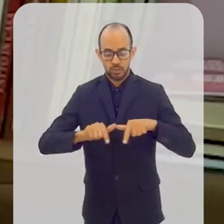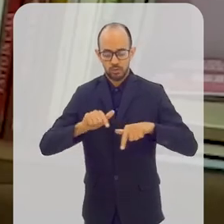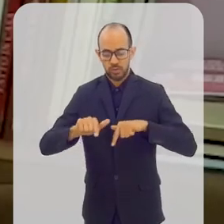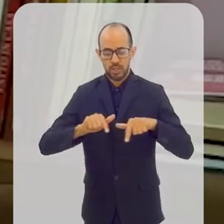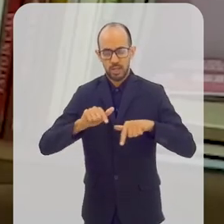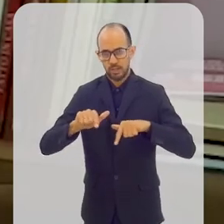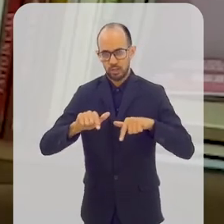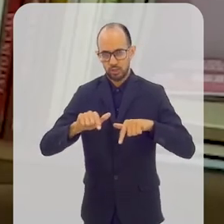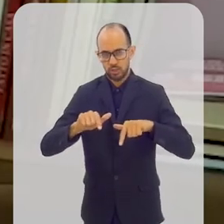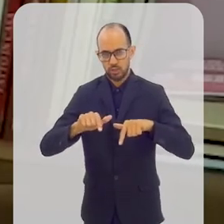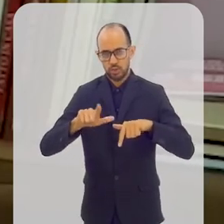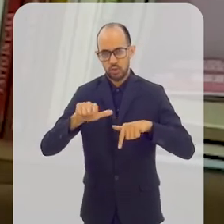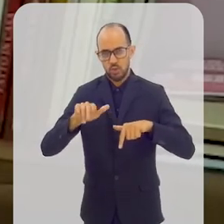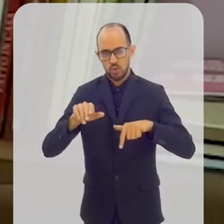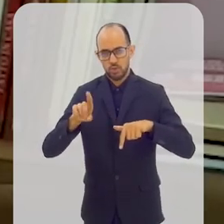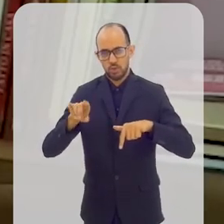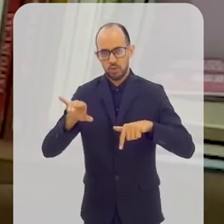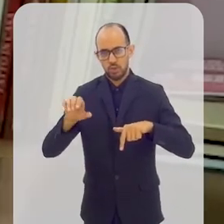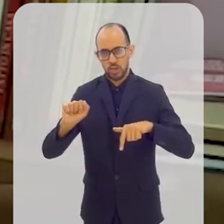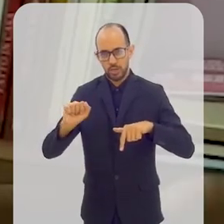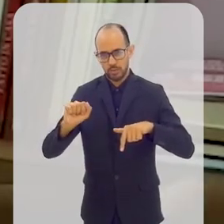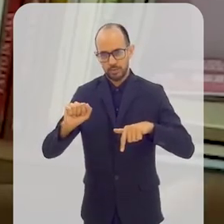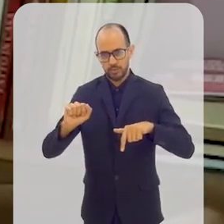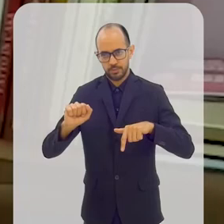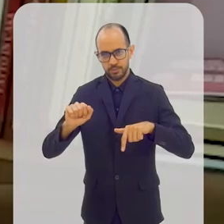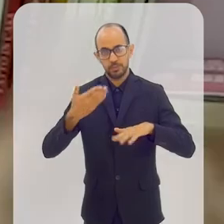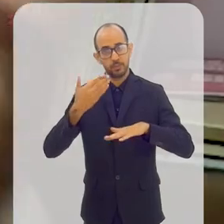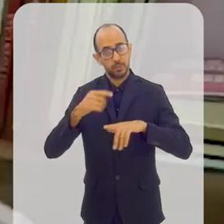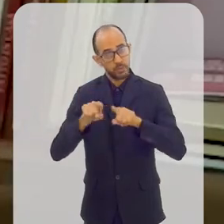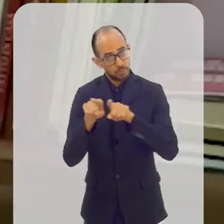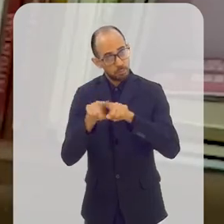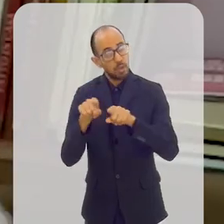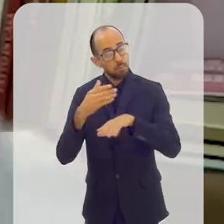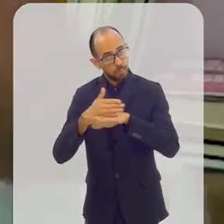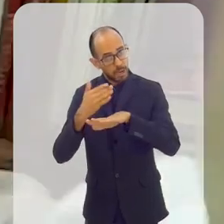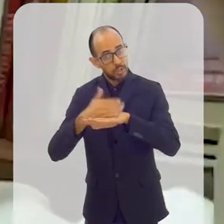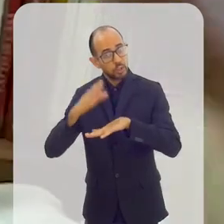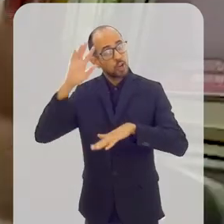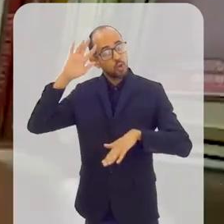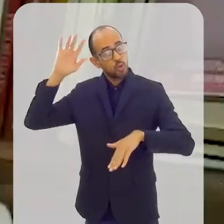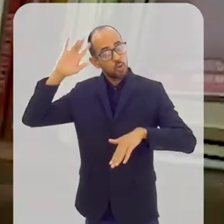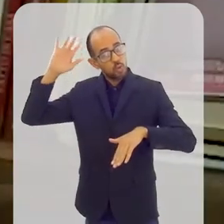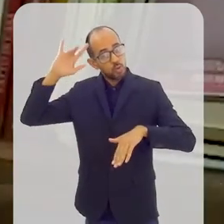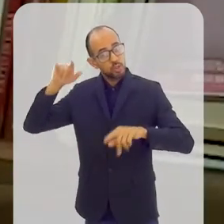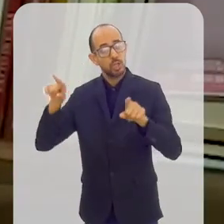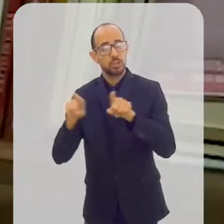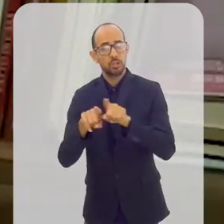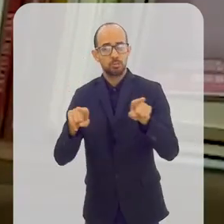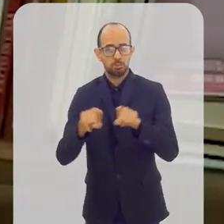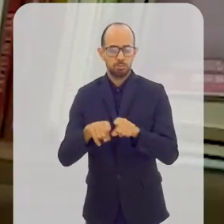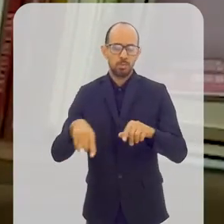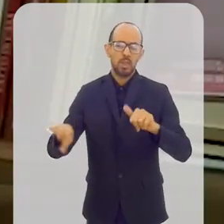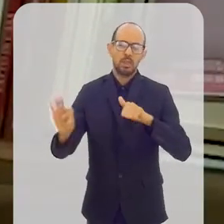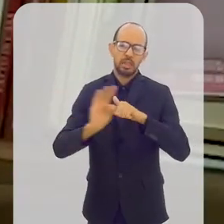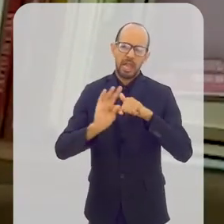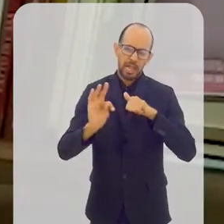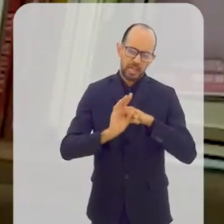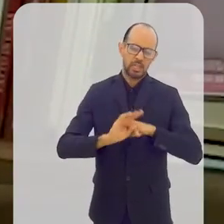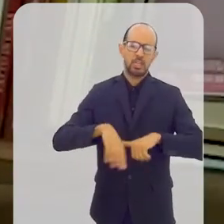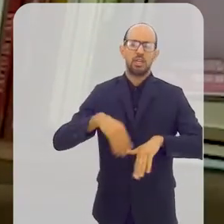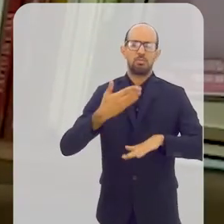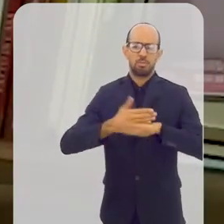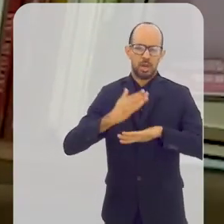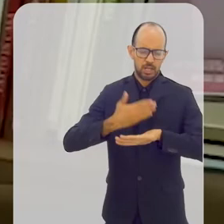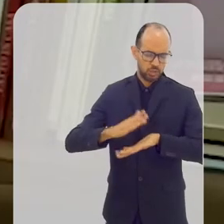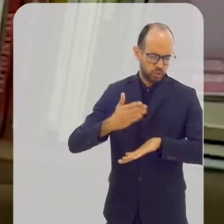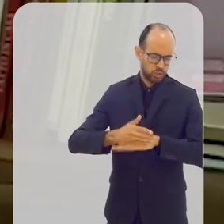atividade lúdica. Não é lúdica, porque é prática. Tem uma parte lúdica, utópica, tem uma parte técnica, pragmática,